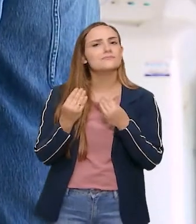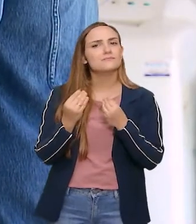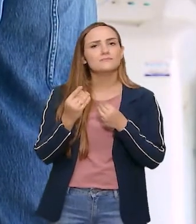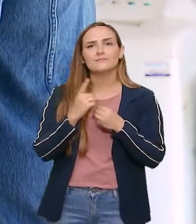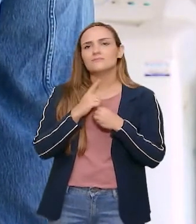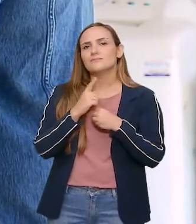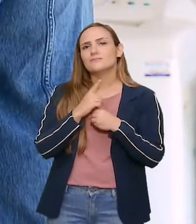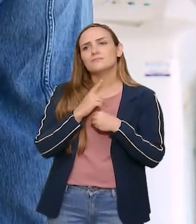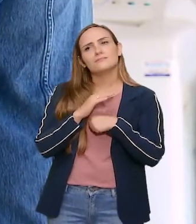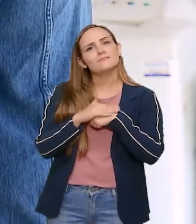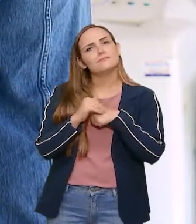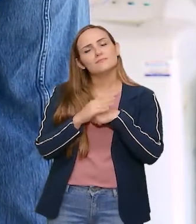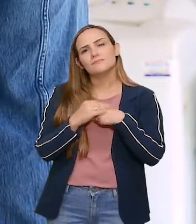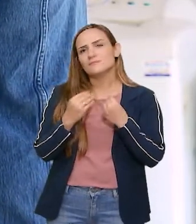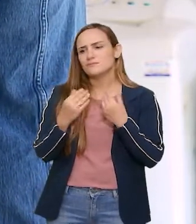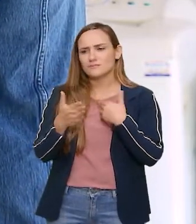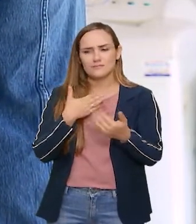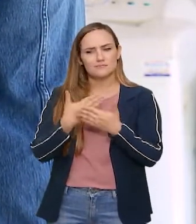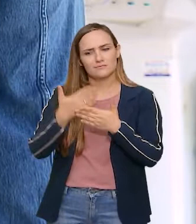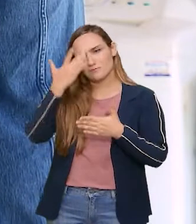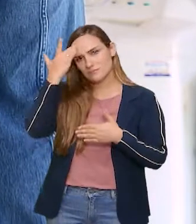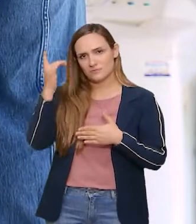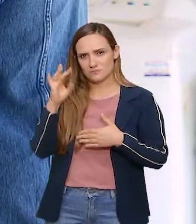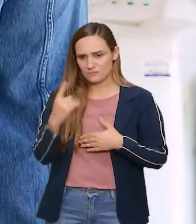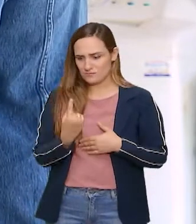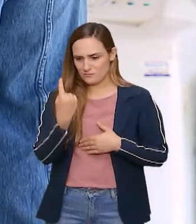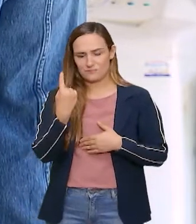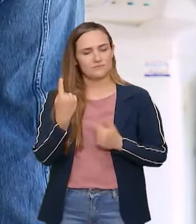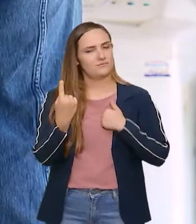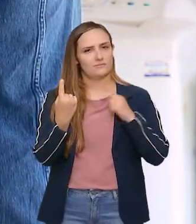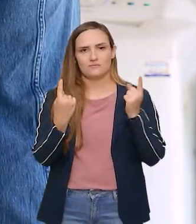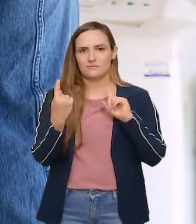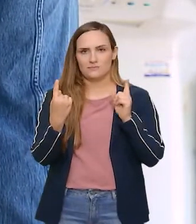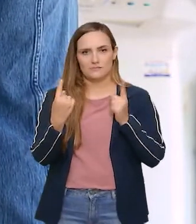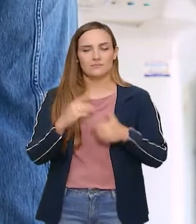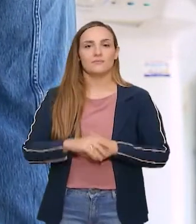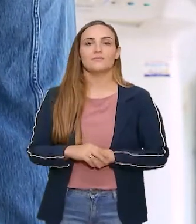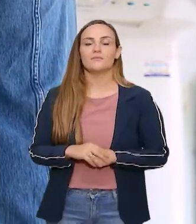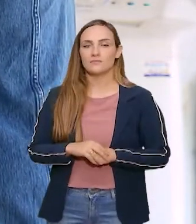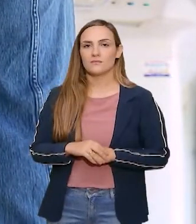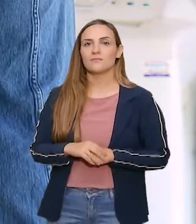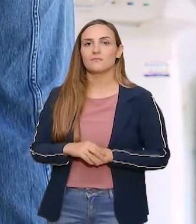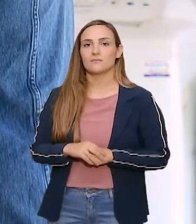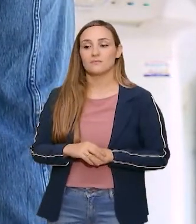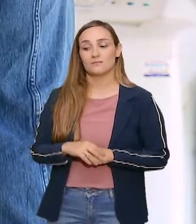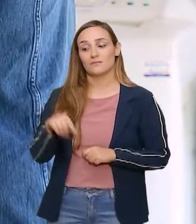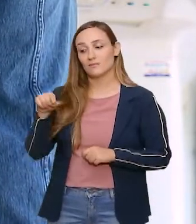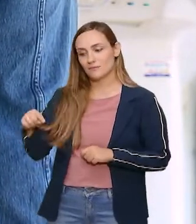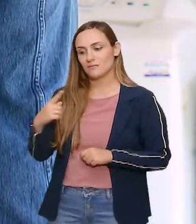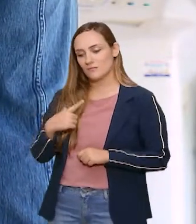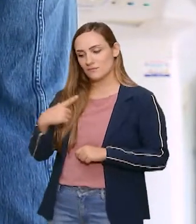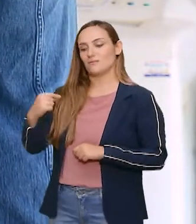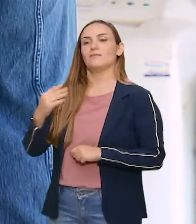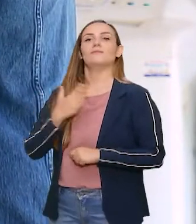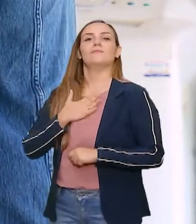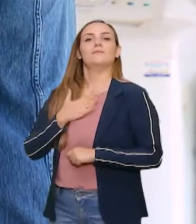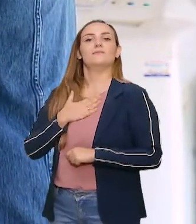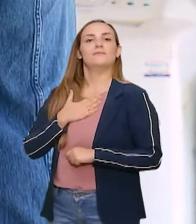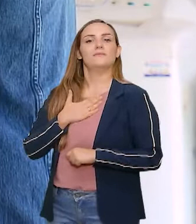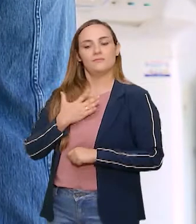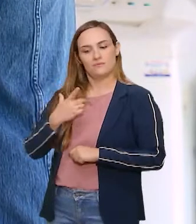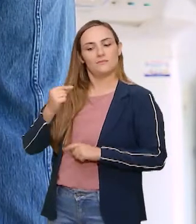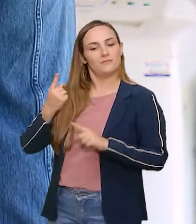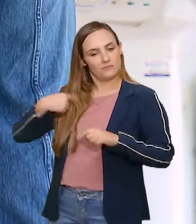Pelo carinho dele, ele é muito dócil, sabe? E é com qualquer um, não é só com a gente. Eu acho que não